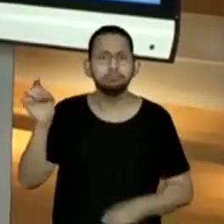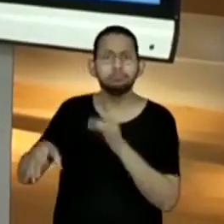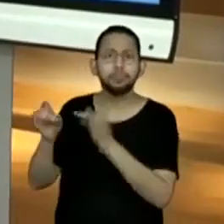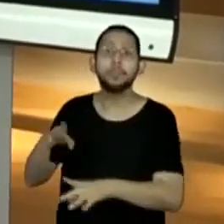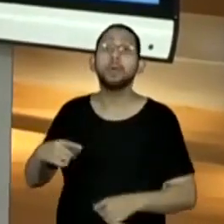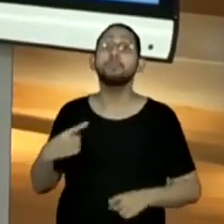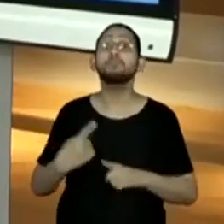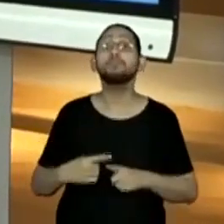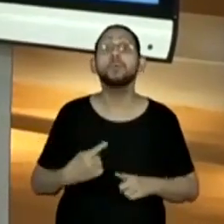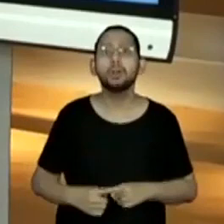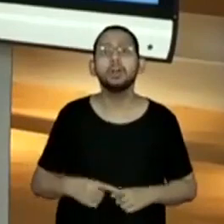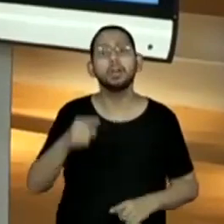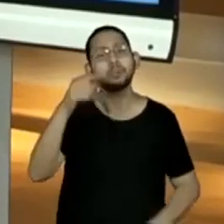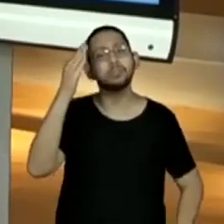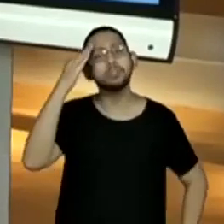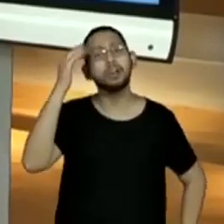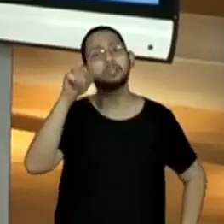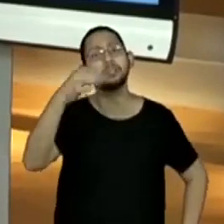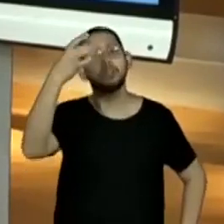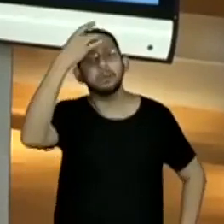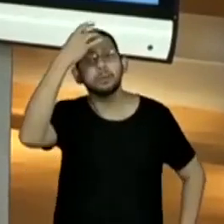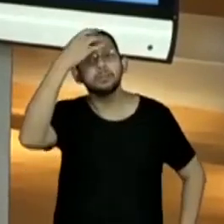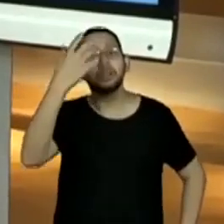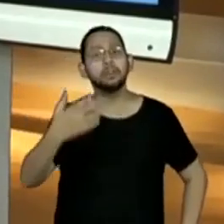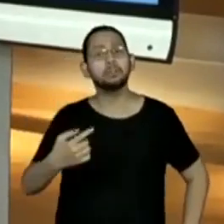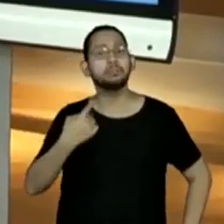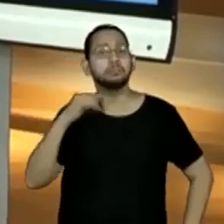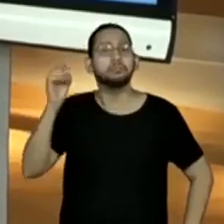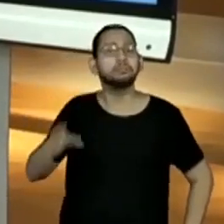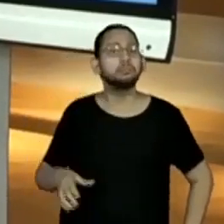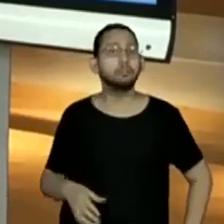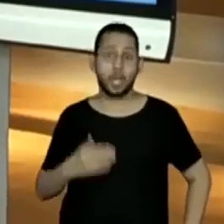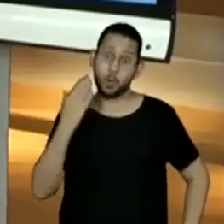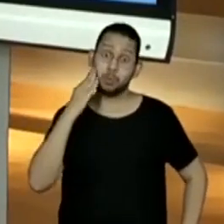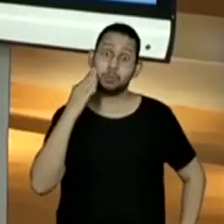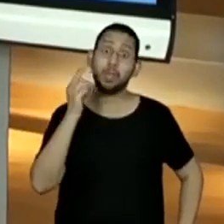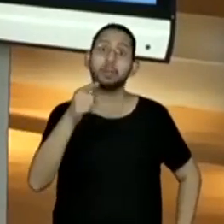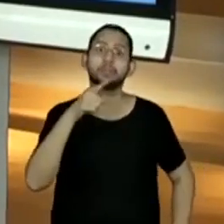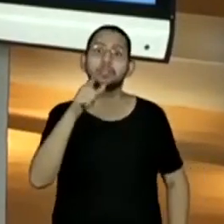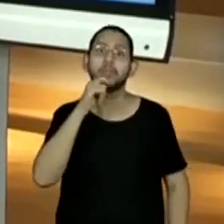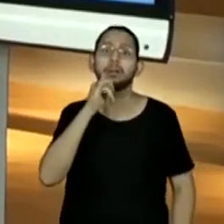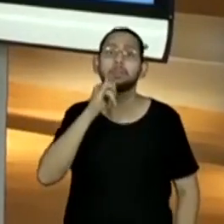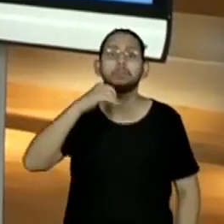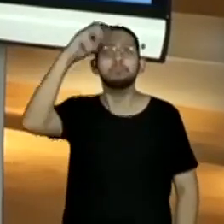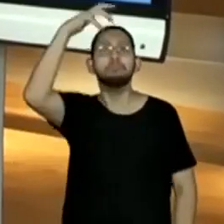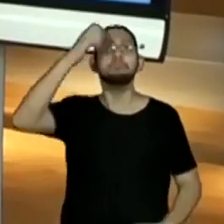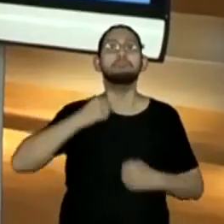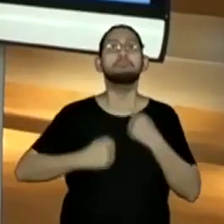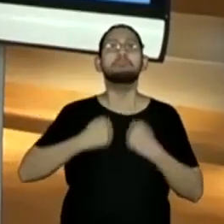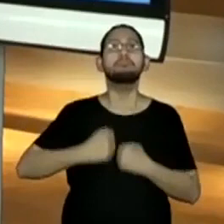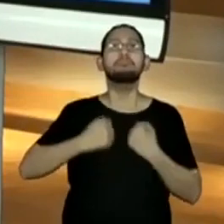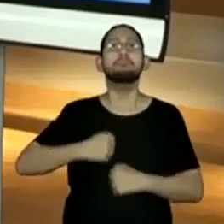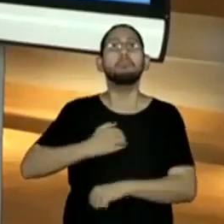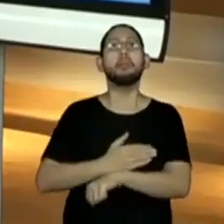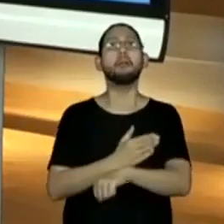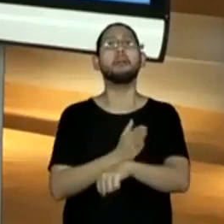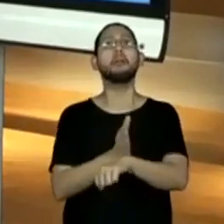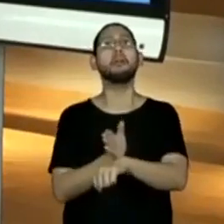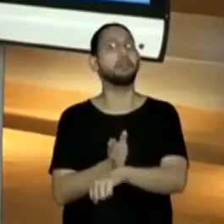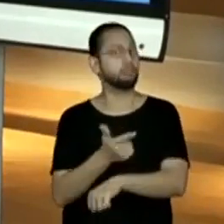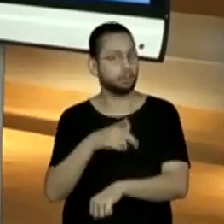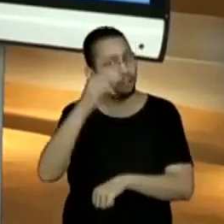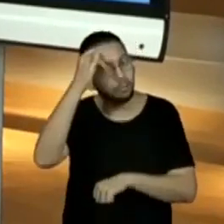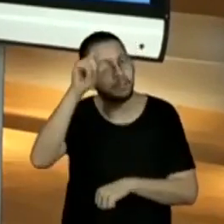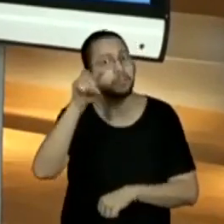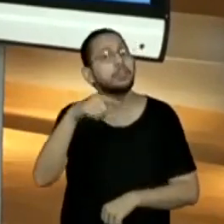tenho certeza que você tem consciência. Eu tenho certeza que você não fica muito tempo embaixo do chuveiro. Eu também sei